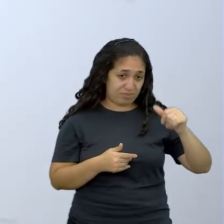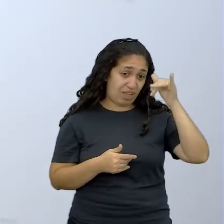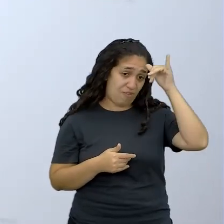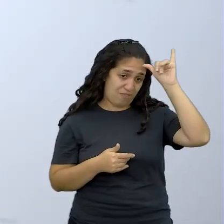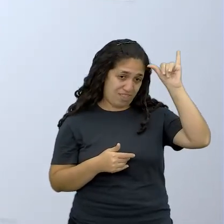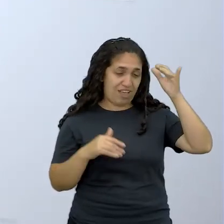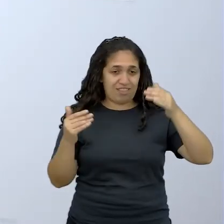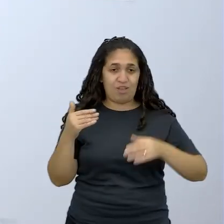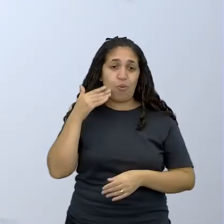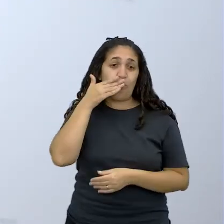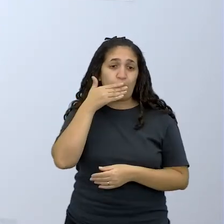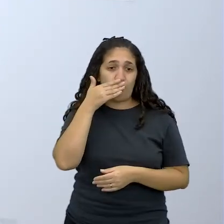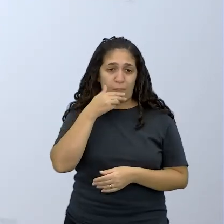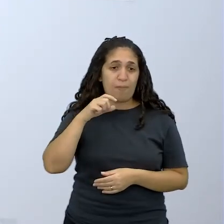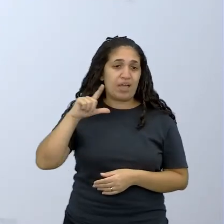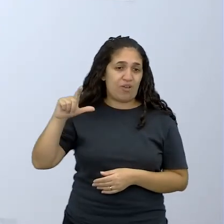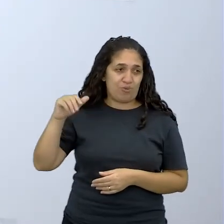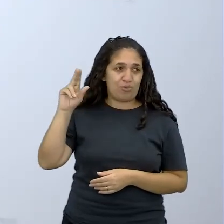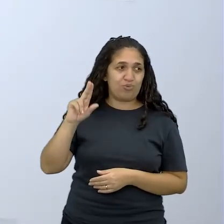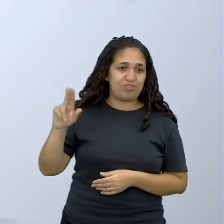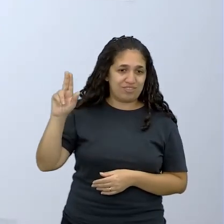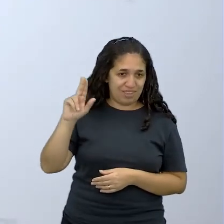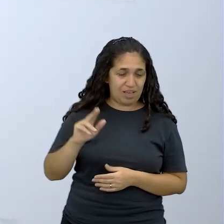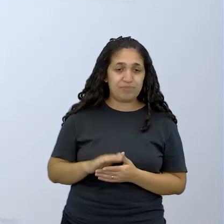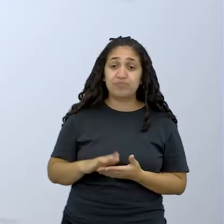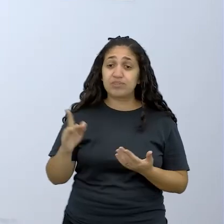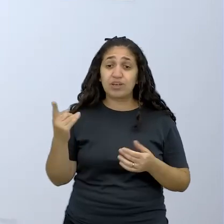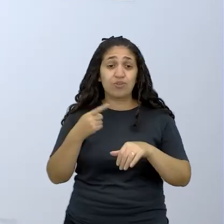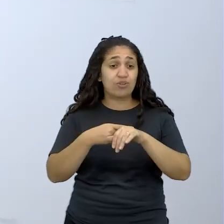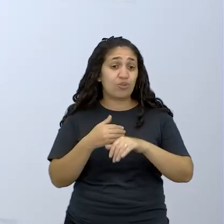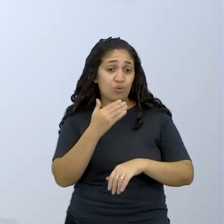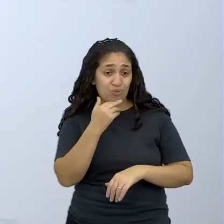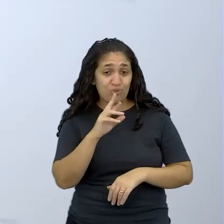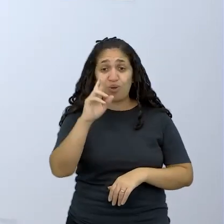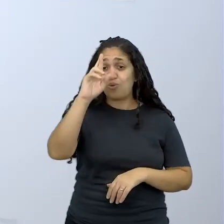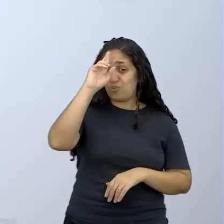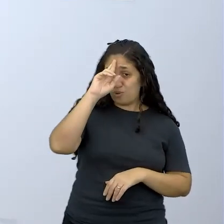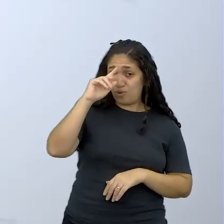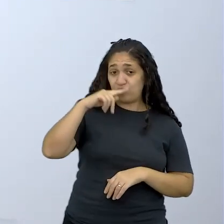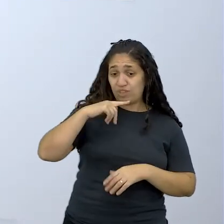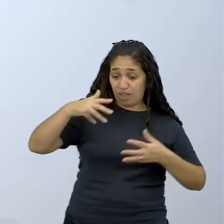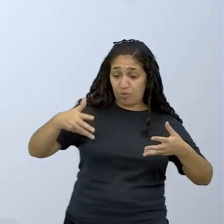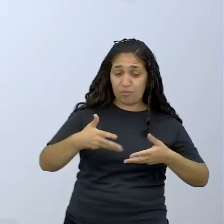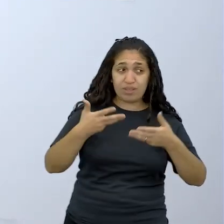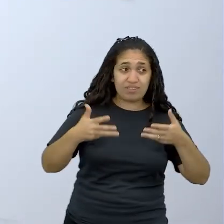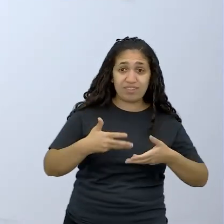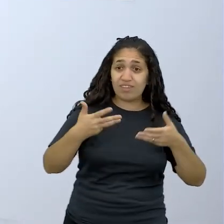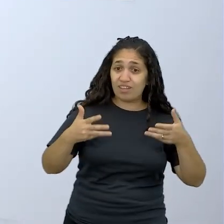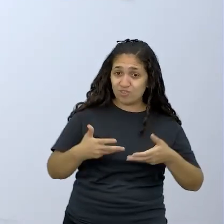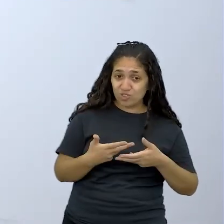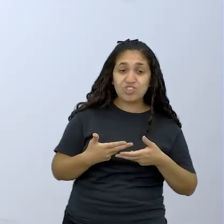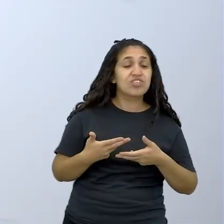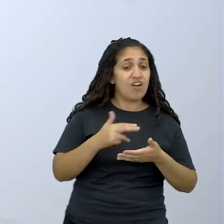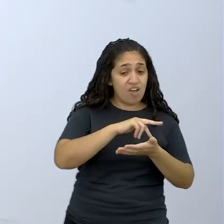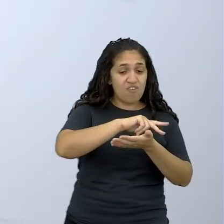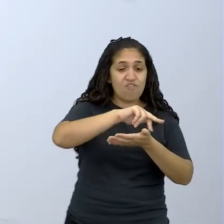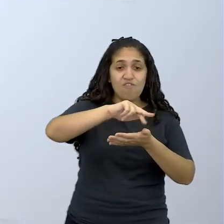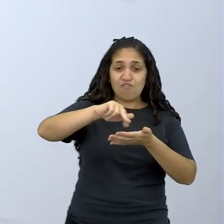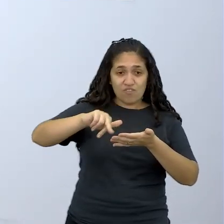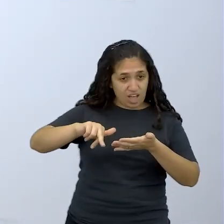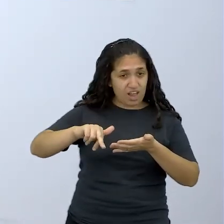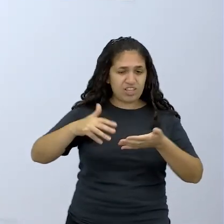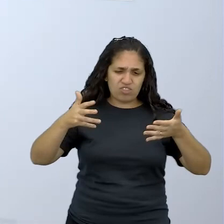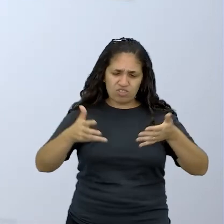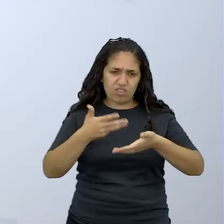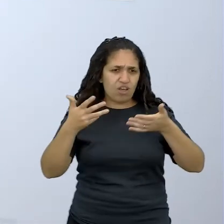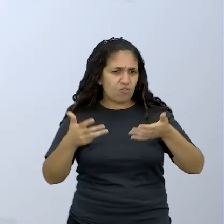o mel. No almoço, então a gente tem ali, por exemplo, uma saladinha, então bastante verduras,